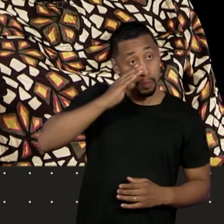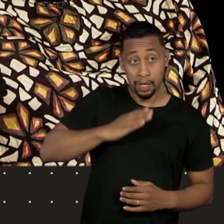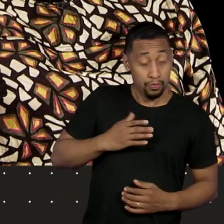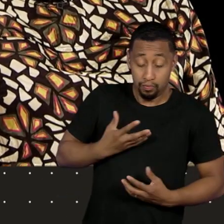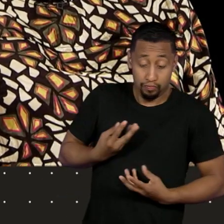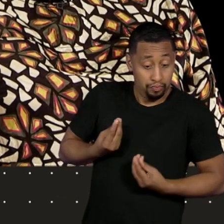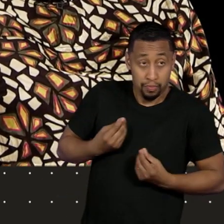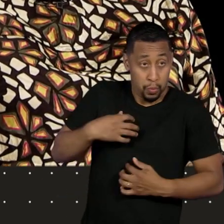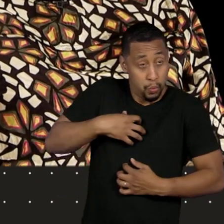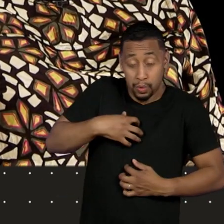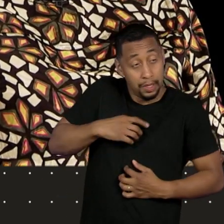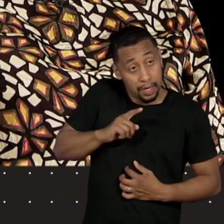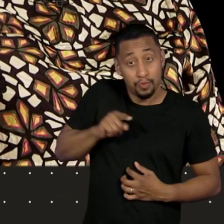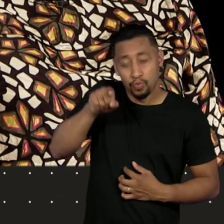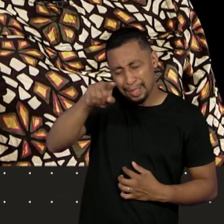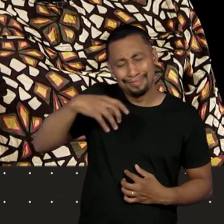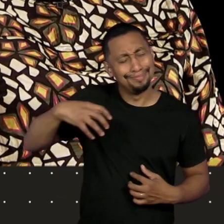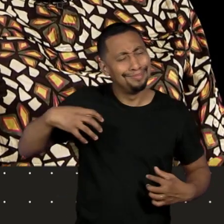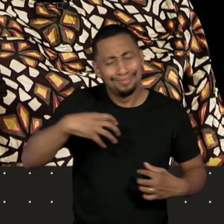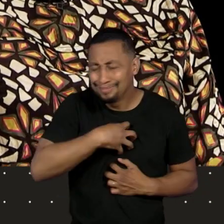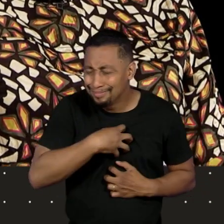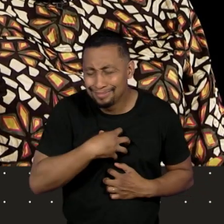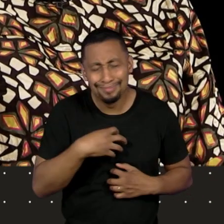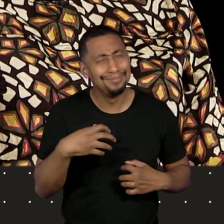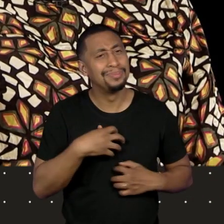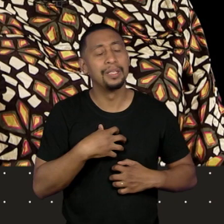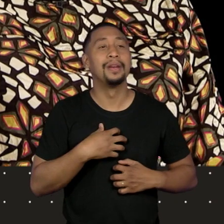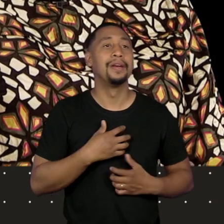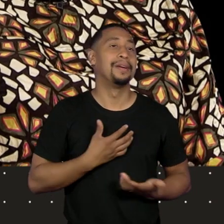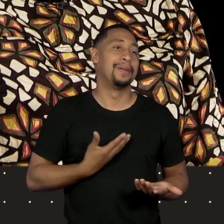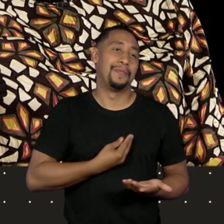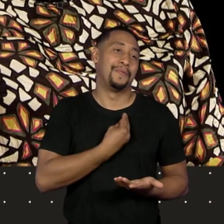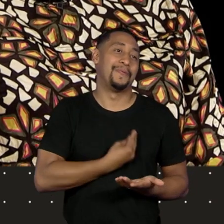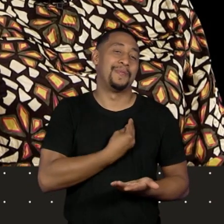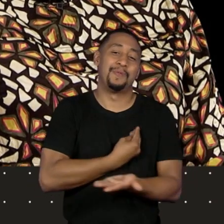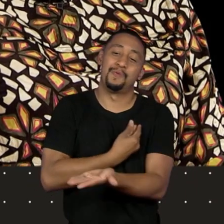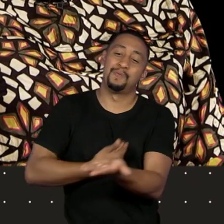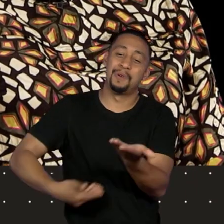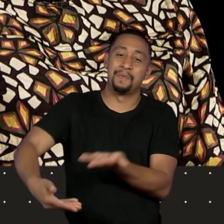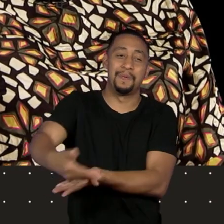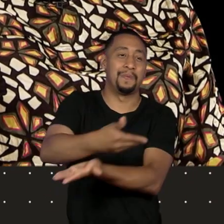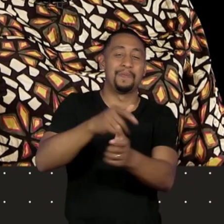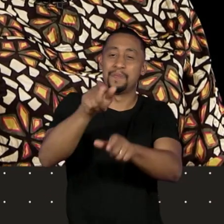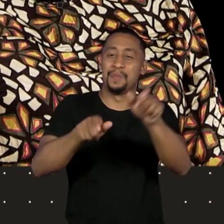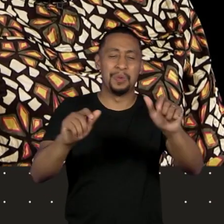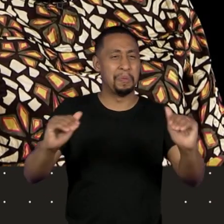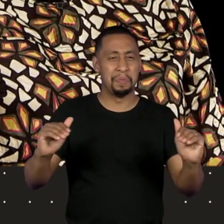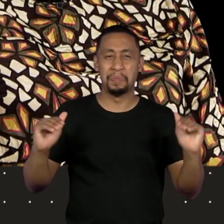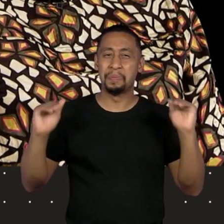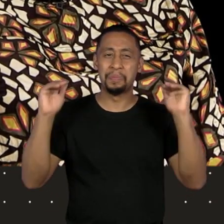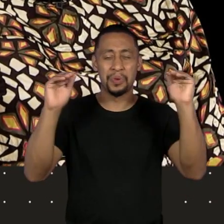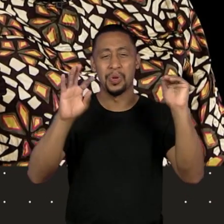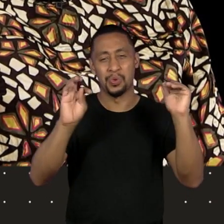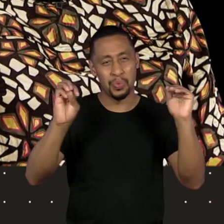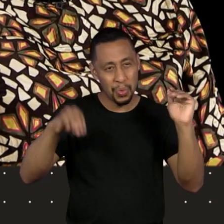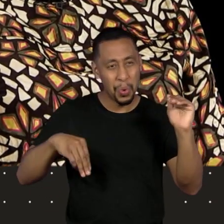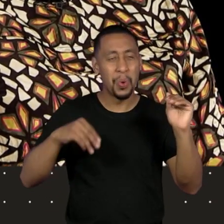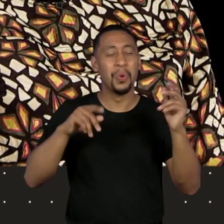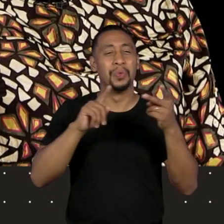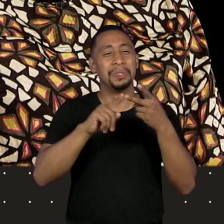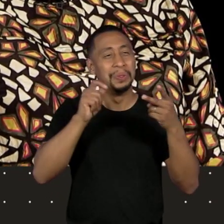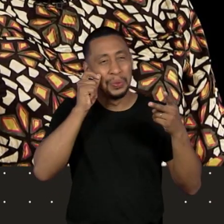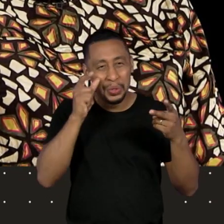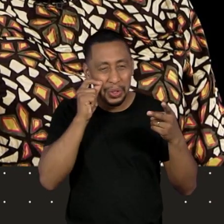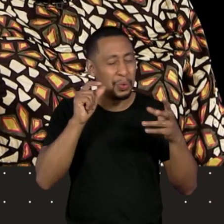disso, conviveu com toda a realeza da música brasileira, né? Gravou e se apresentou com Tom Jobim, com Chico Buarque, com todo mundo.